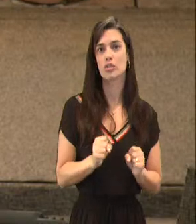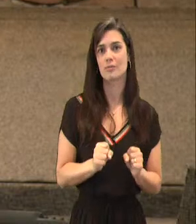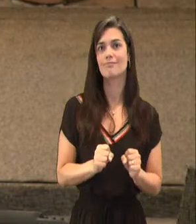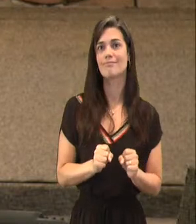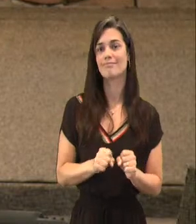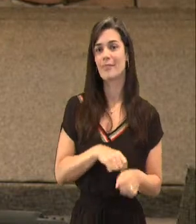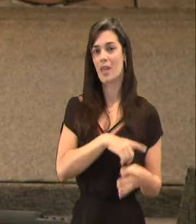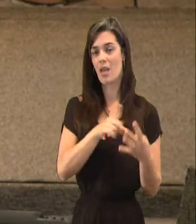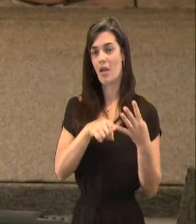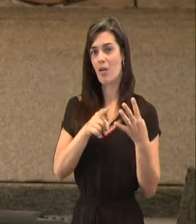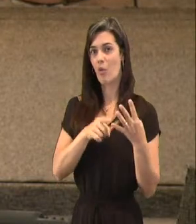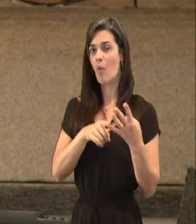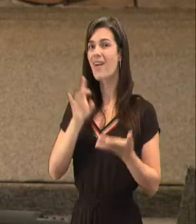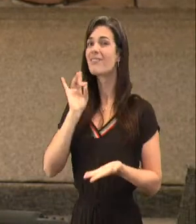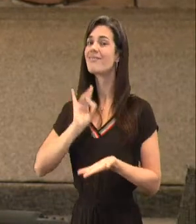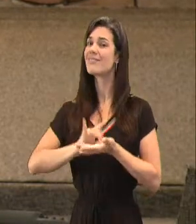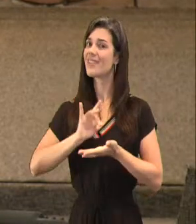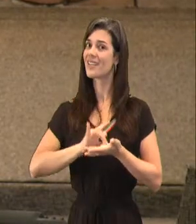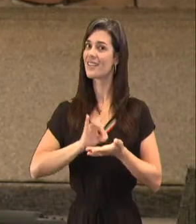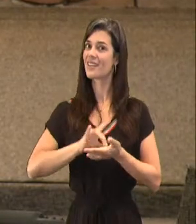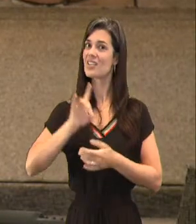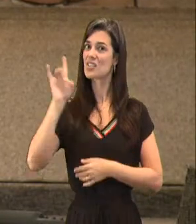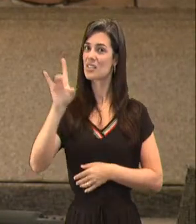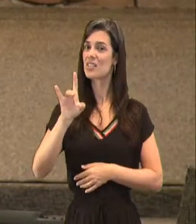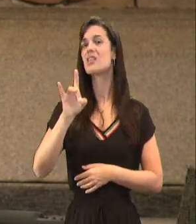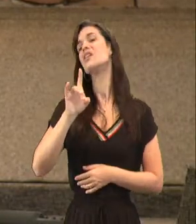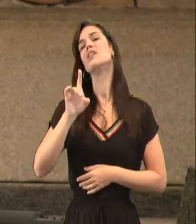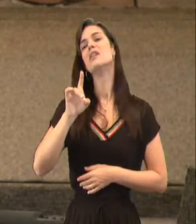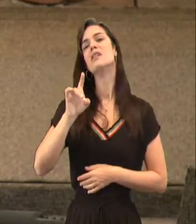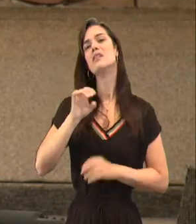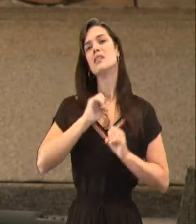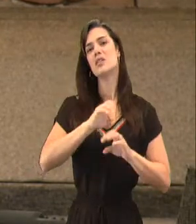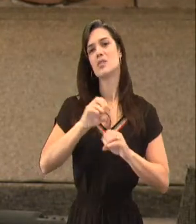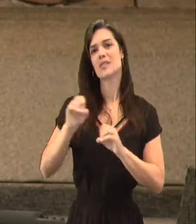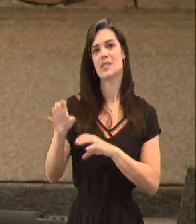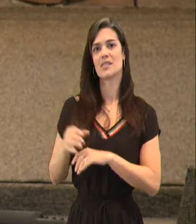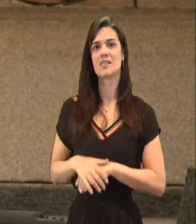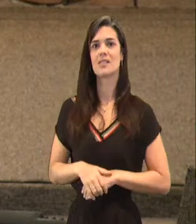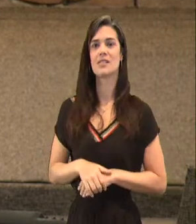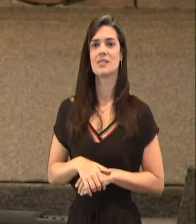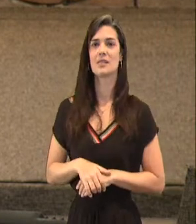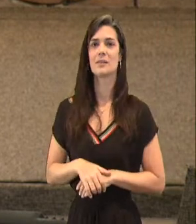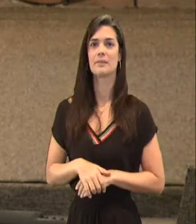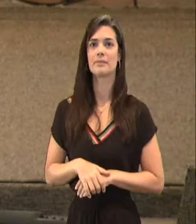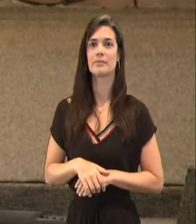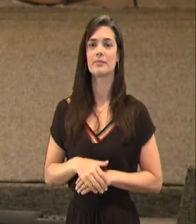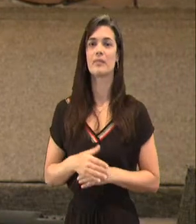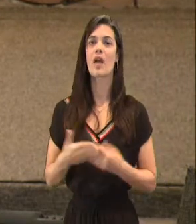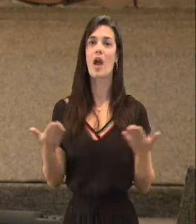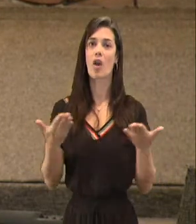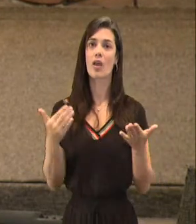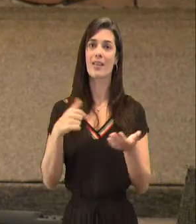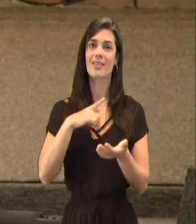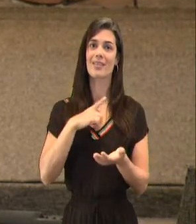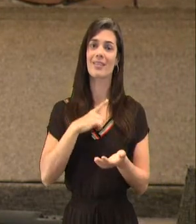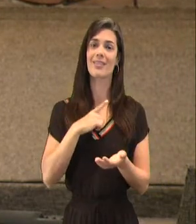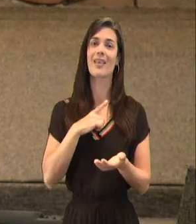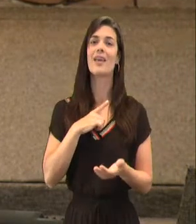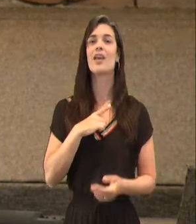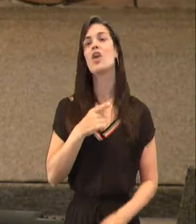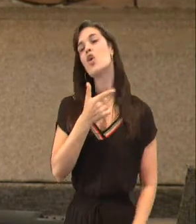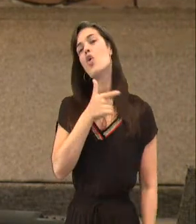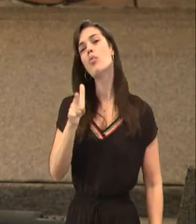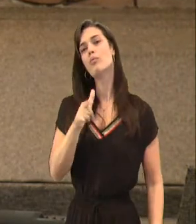uma verdade espiritual ensinada aqui na chamada oração do Pai Nosso. Mas ainda temos mais